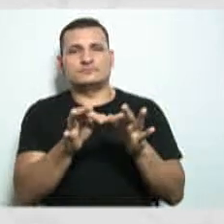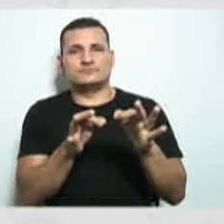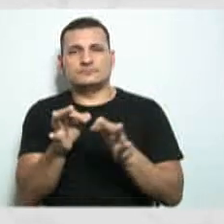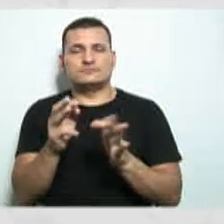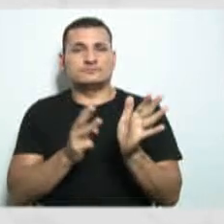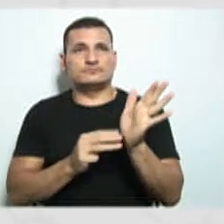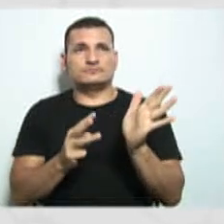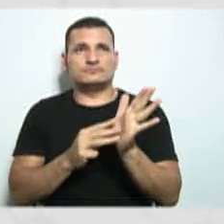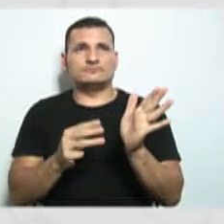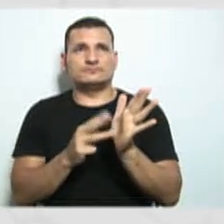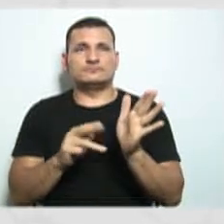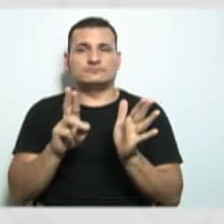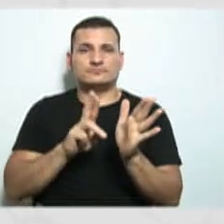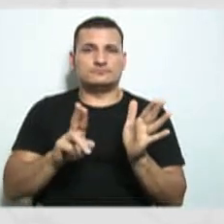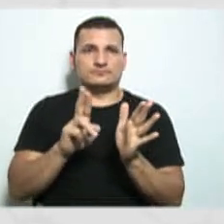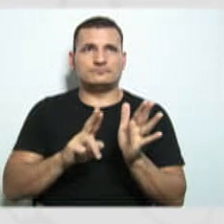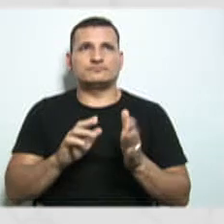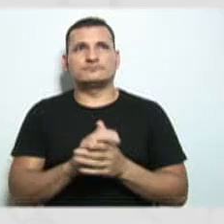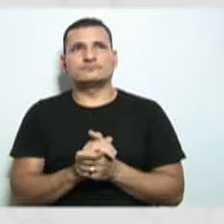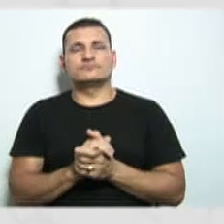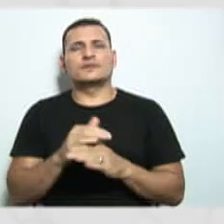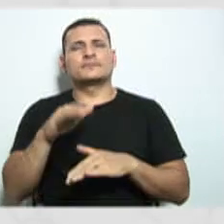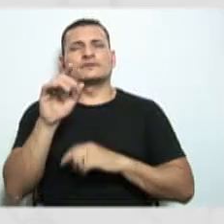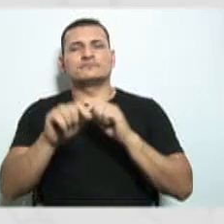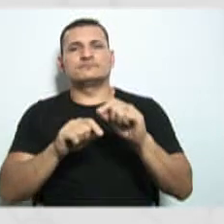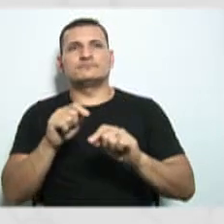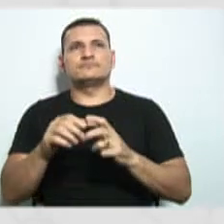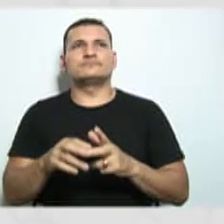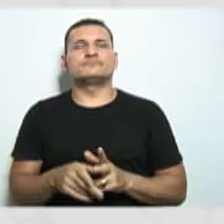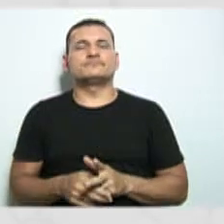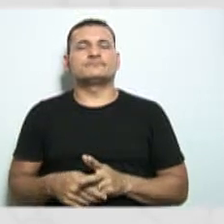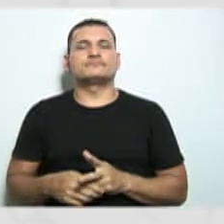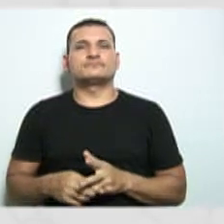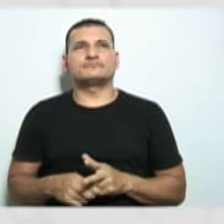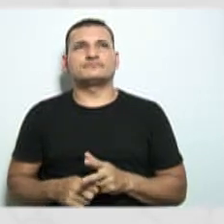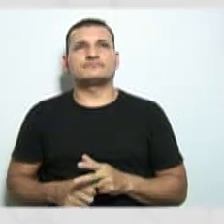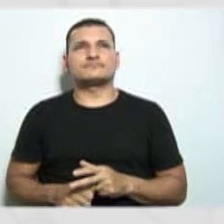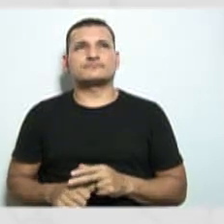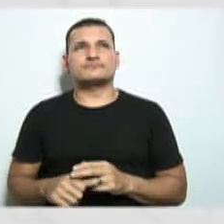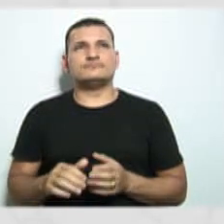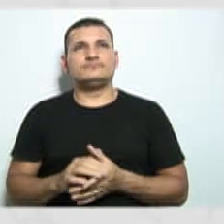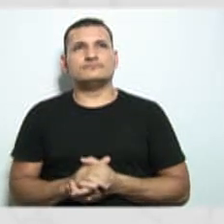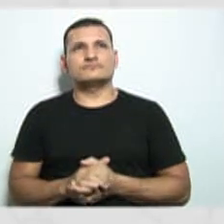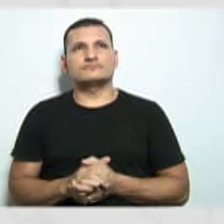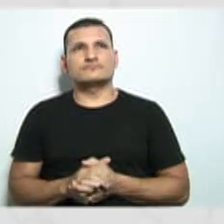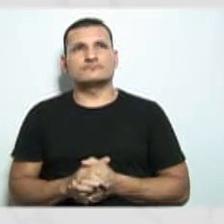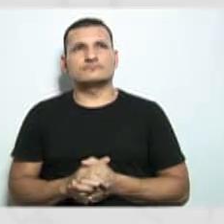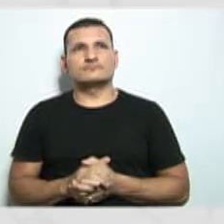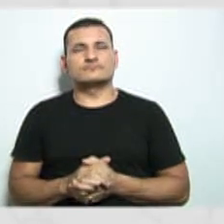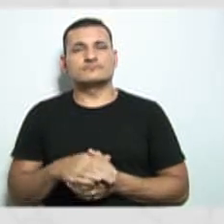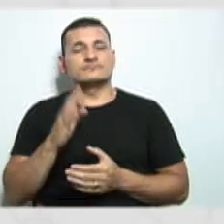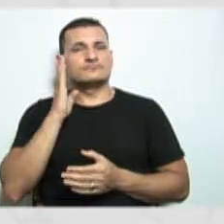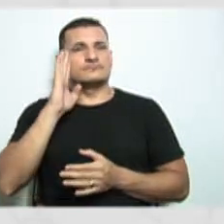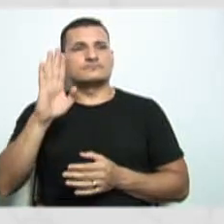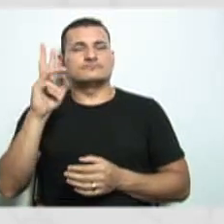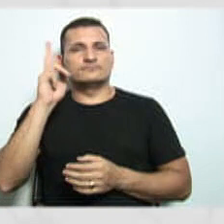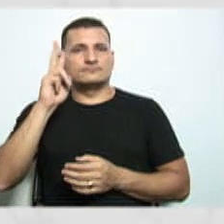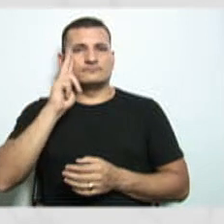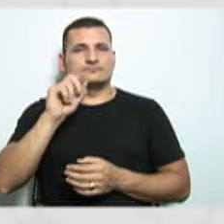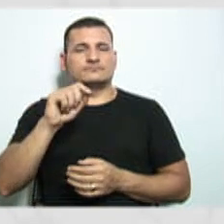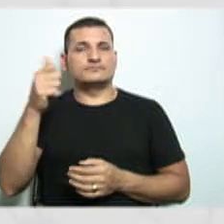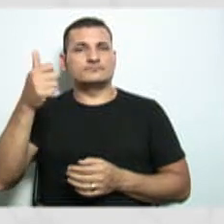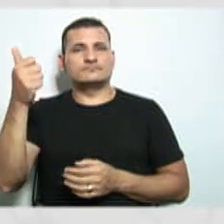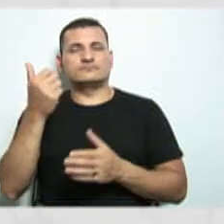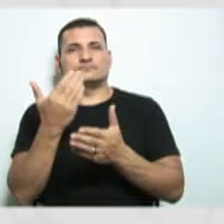metodologias utilizadas nele. O que mais? Vamos relembrar então. Vamos começar pelo nosso tópico principal, que nós começamos lá na aula 1,